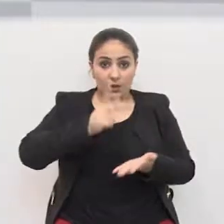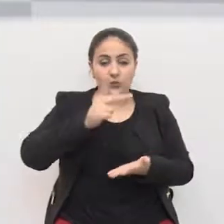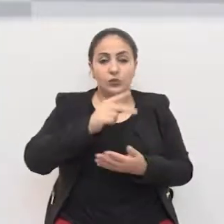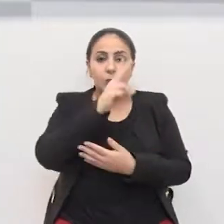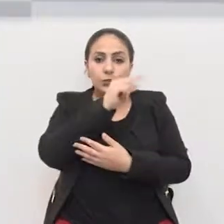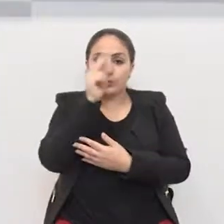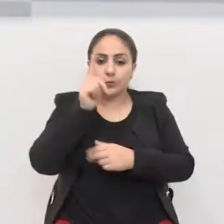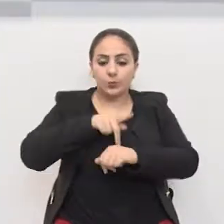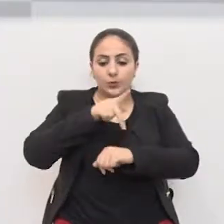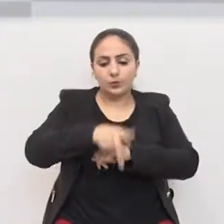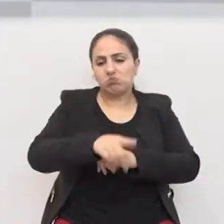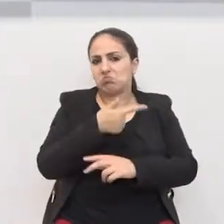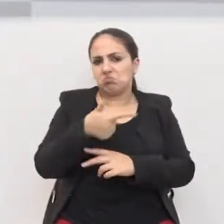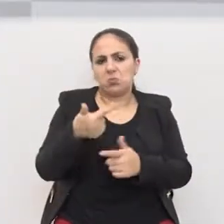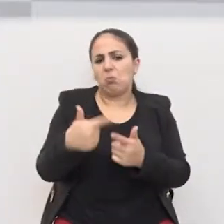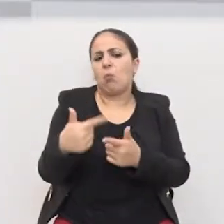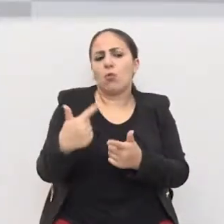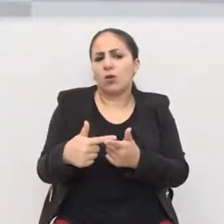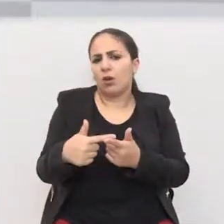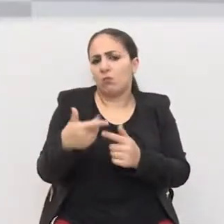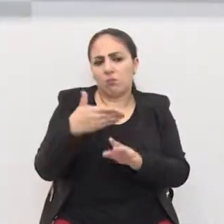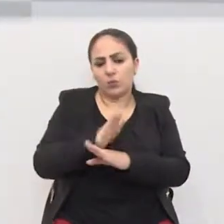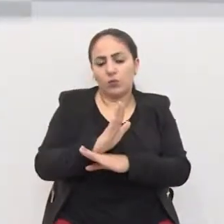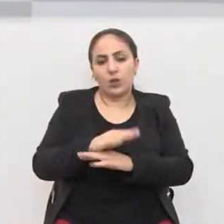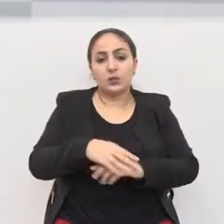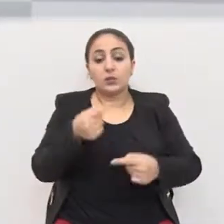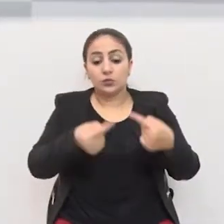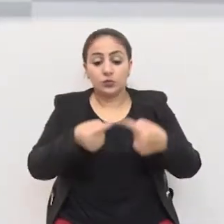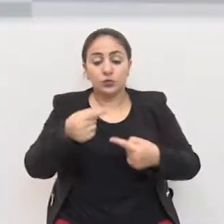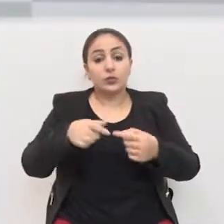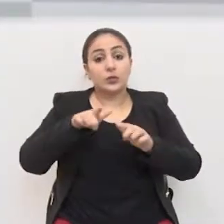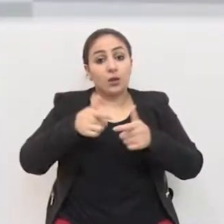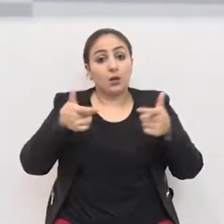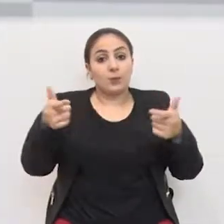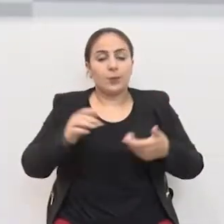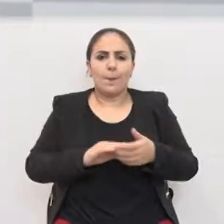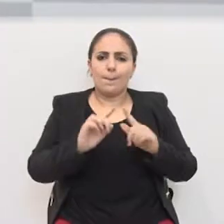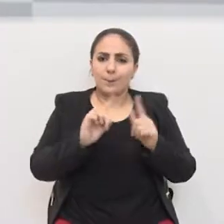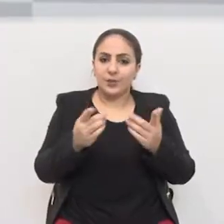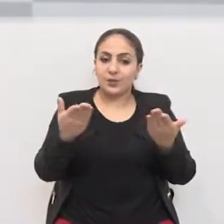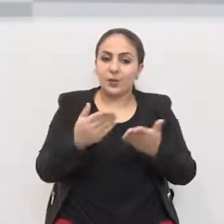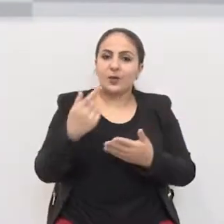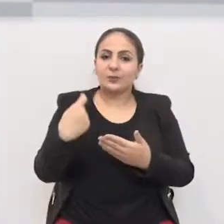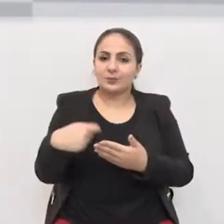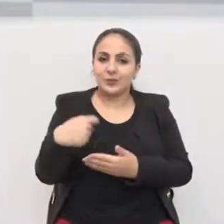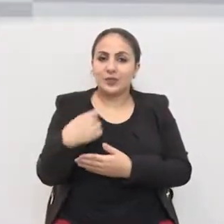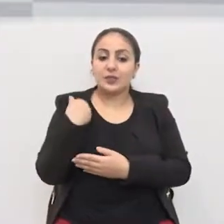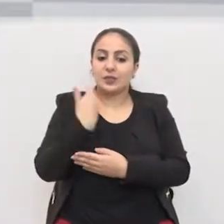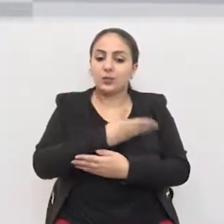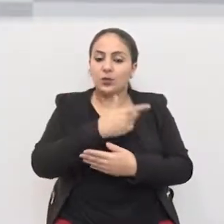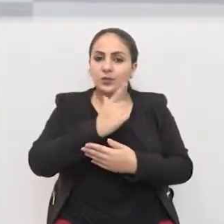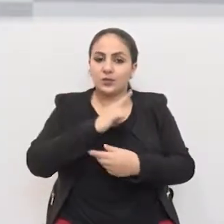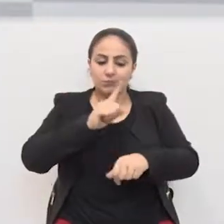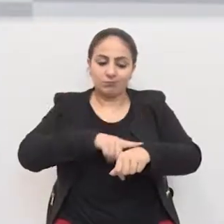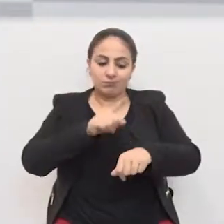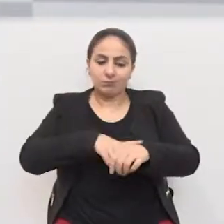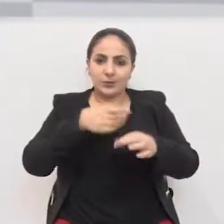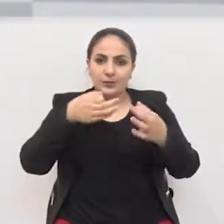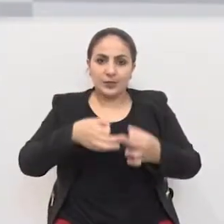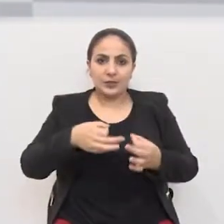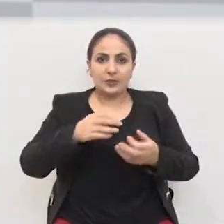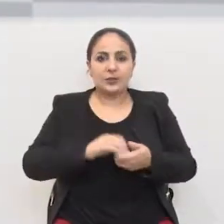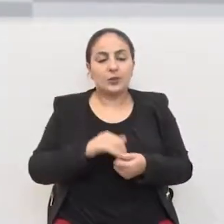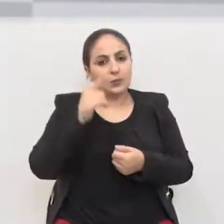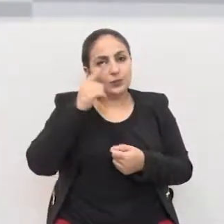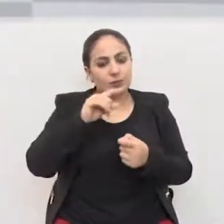vantajosa para o município de Passo Fundo, não tem o porquê ela não ser aprovada e ser discutida amplamente. Agora, é necessário que nós tenhamos o tempo